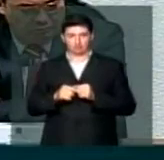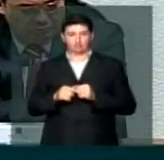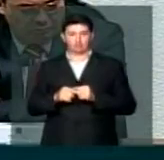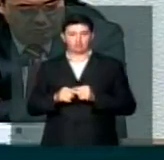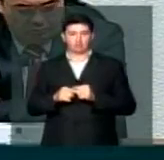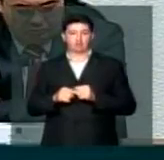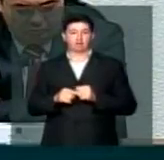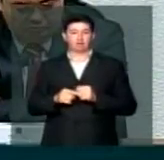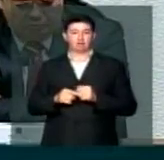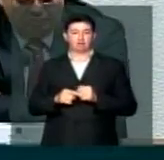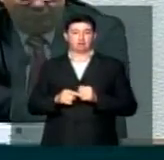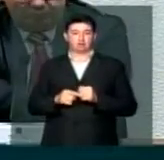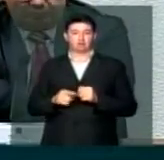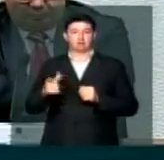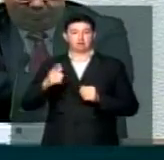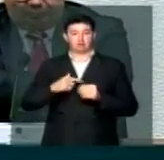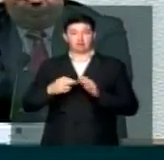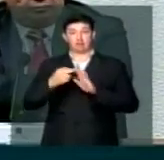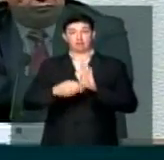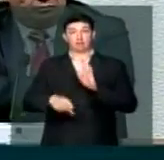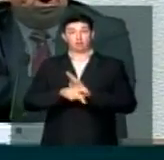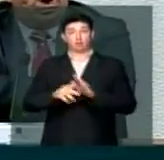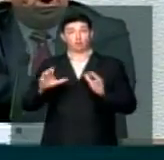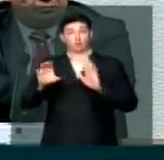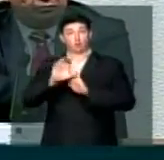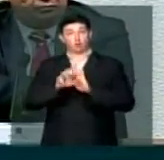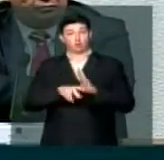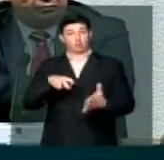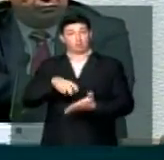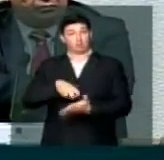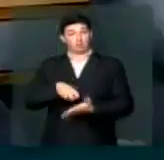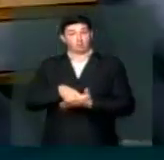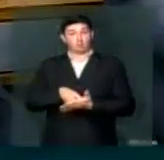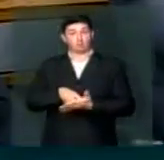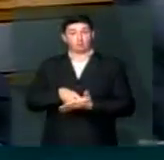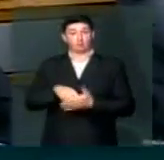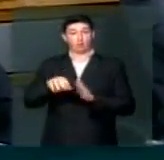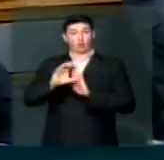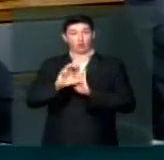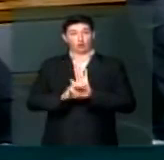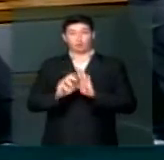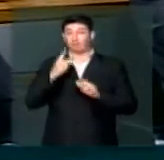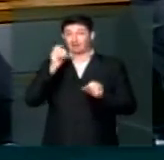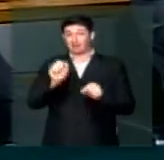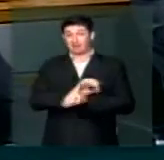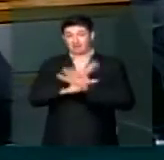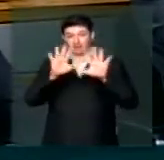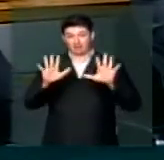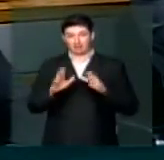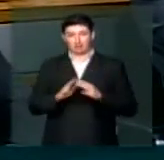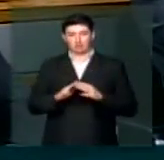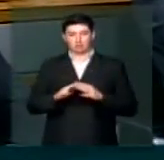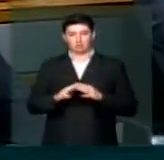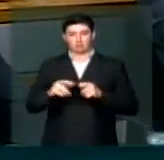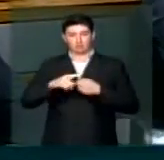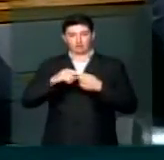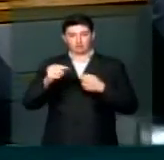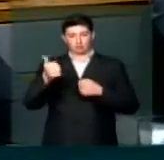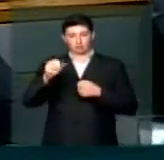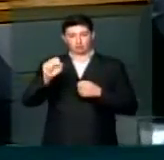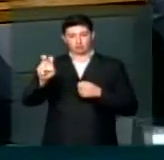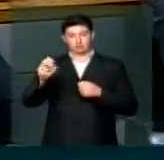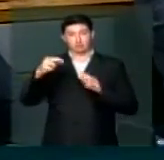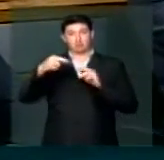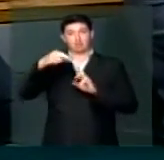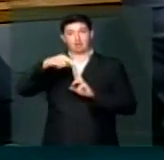serão intimados de acordo com as prescrições estabelecidas no Código de Processo Penal. O Código de Processo Penal é claro ao estipular no artigo